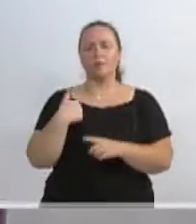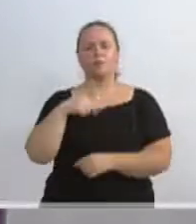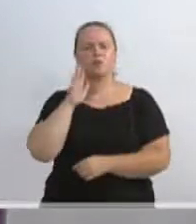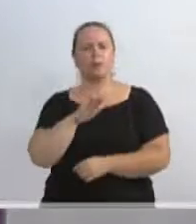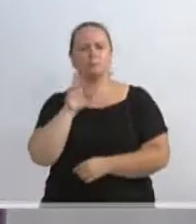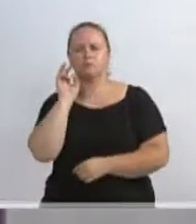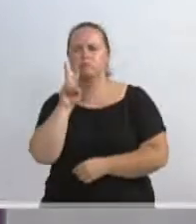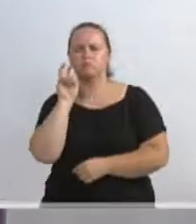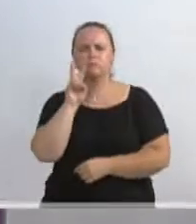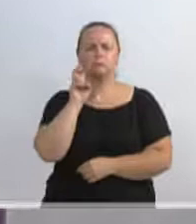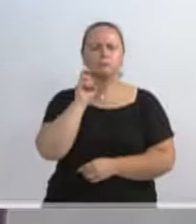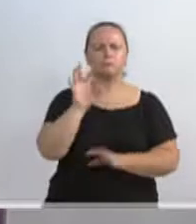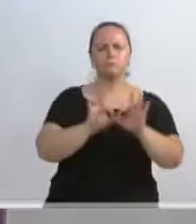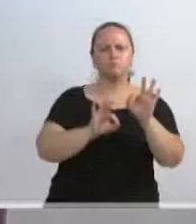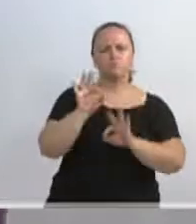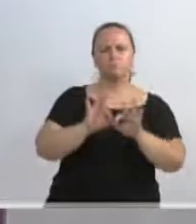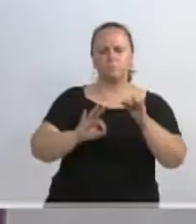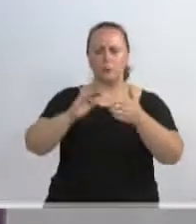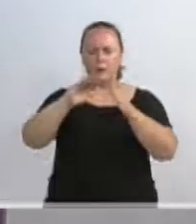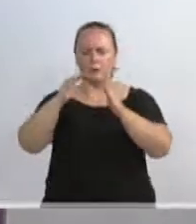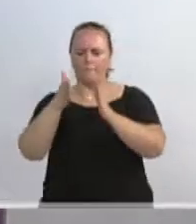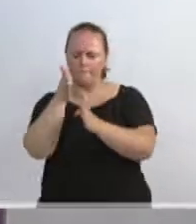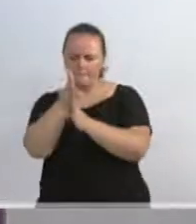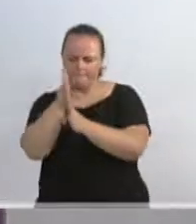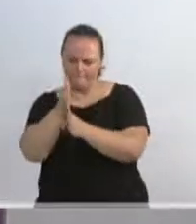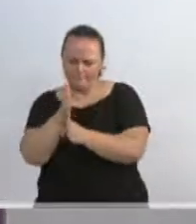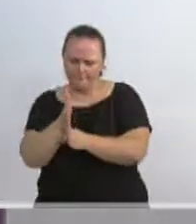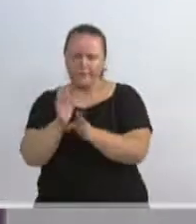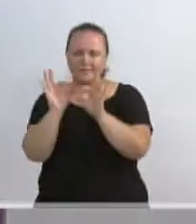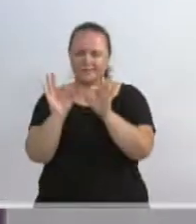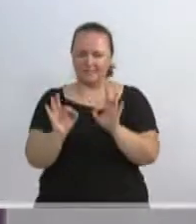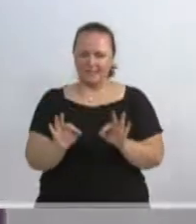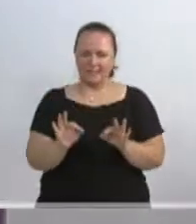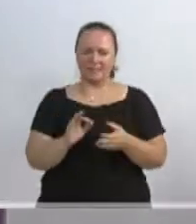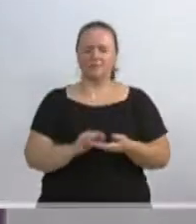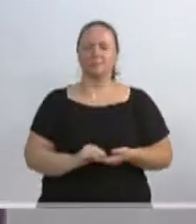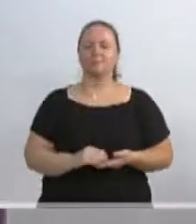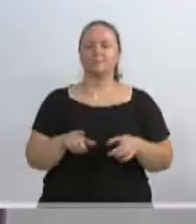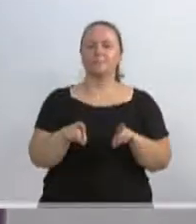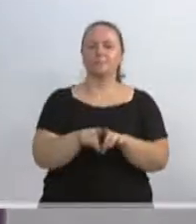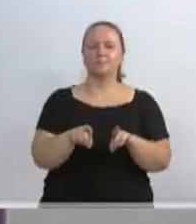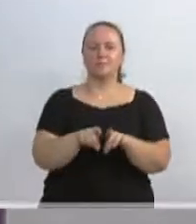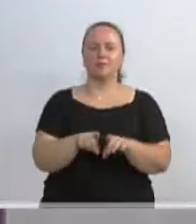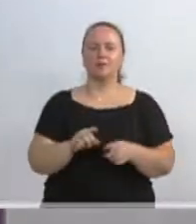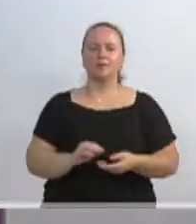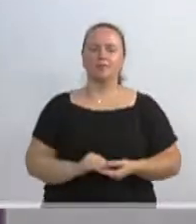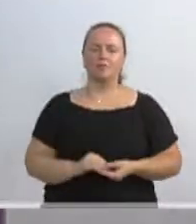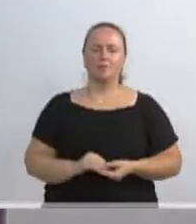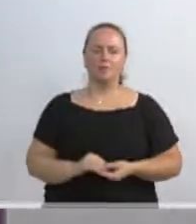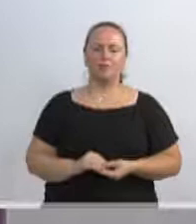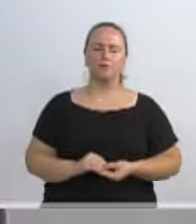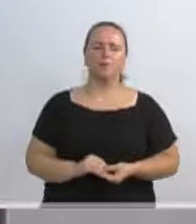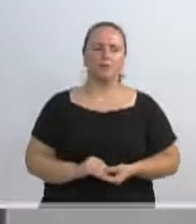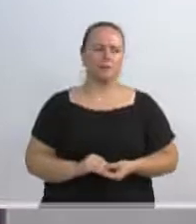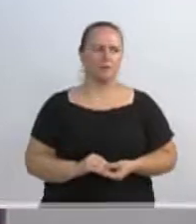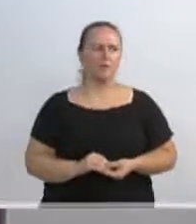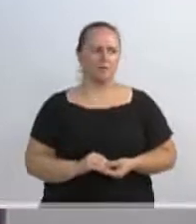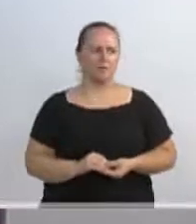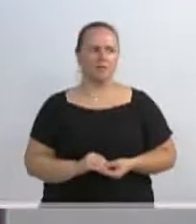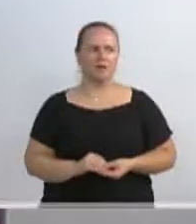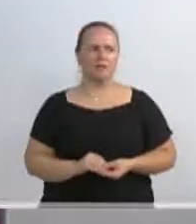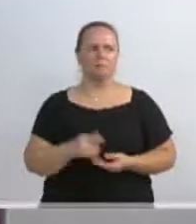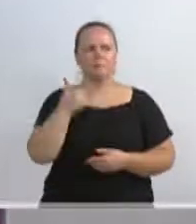preparar o enrocamento ou talvez até de forma que possa segurar essa